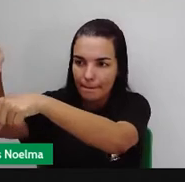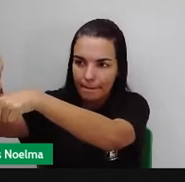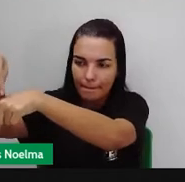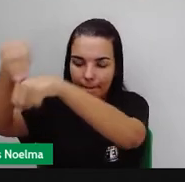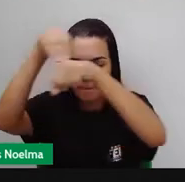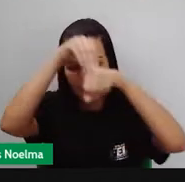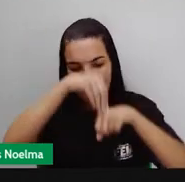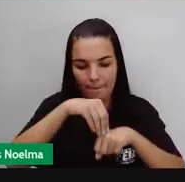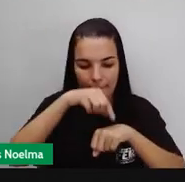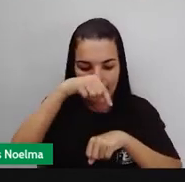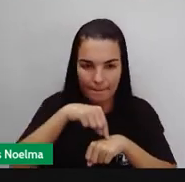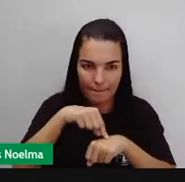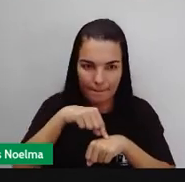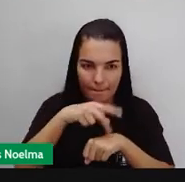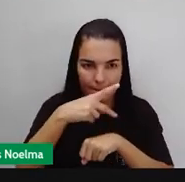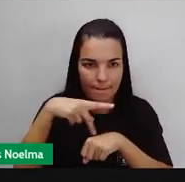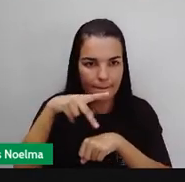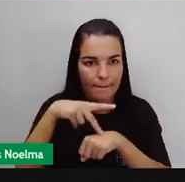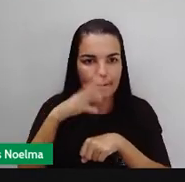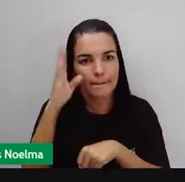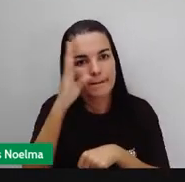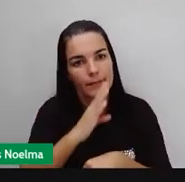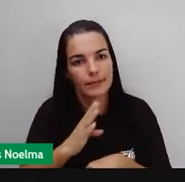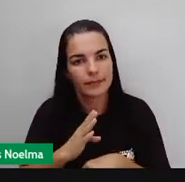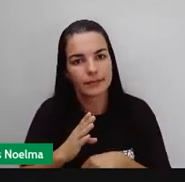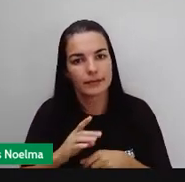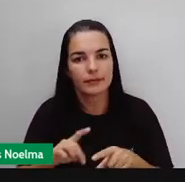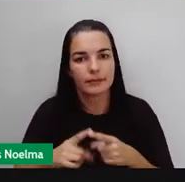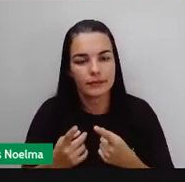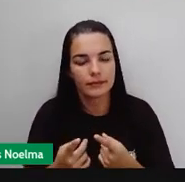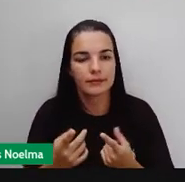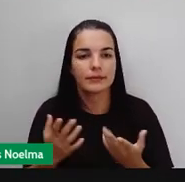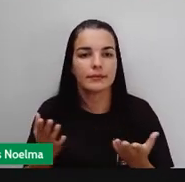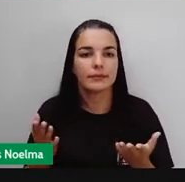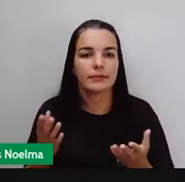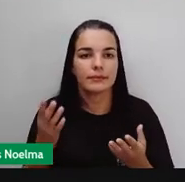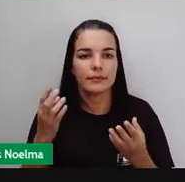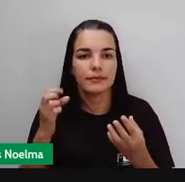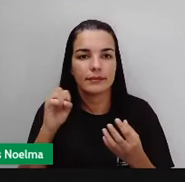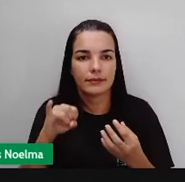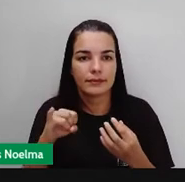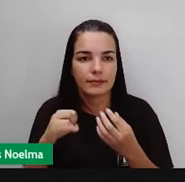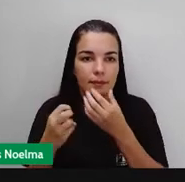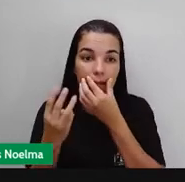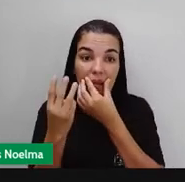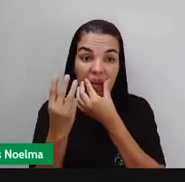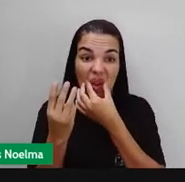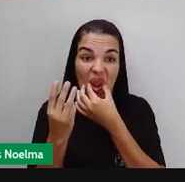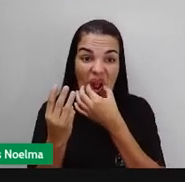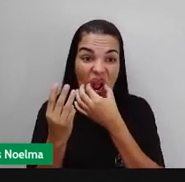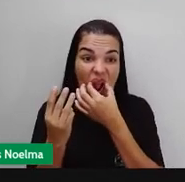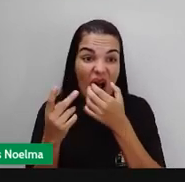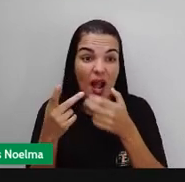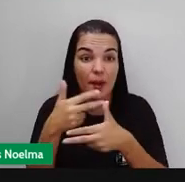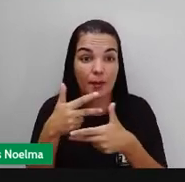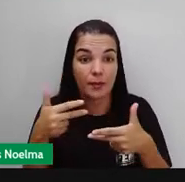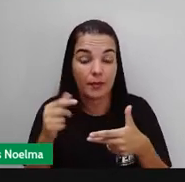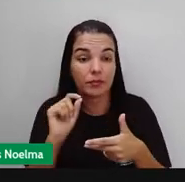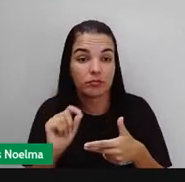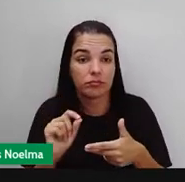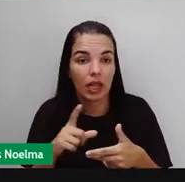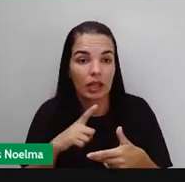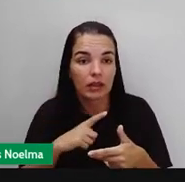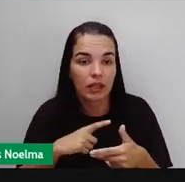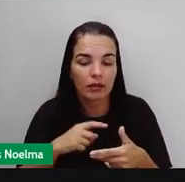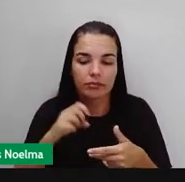ele chegou no Brasil, certo? Então, ele, no caso, está fazendo aí as três coisas. Ele é emigrante,